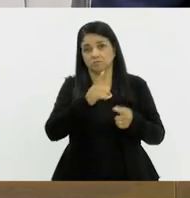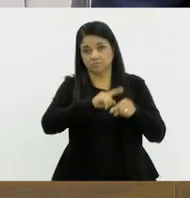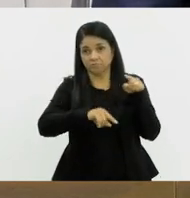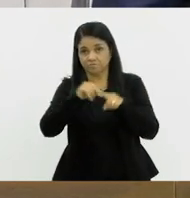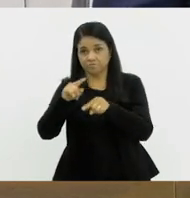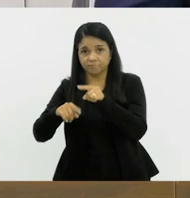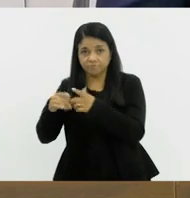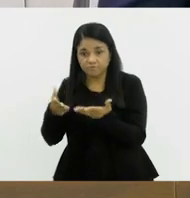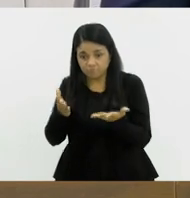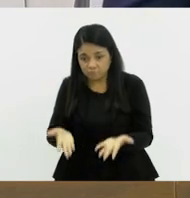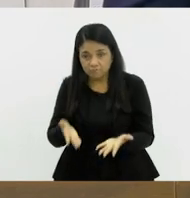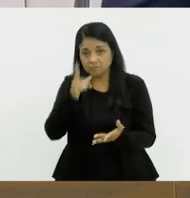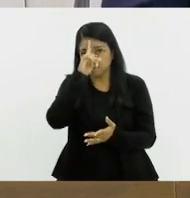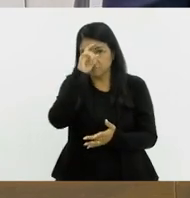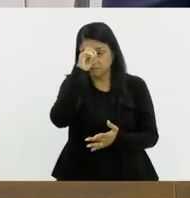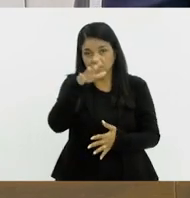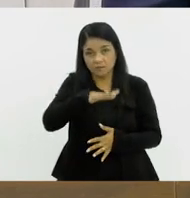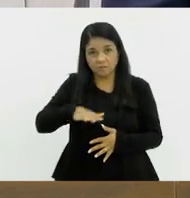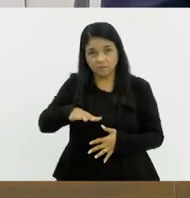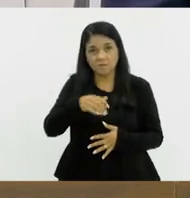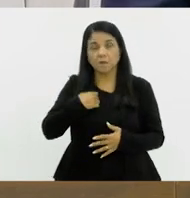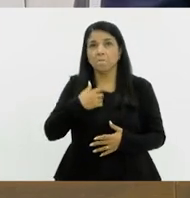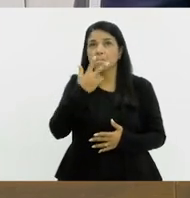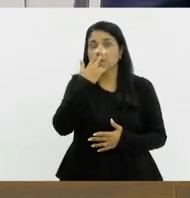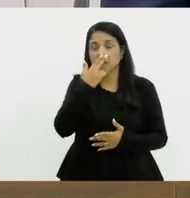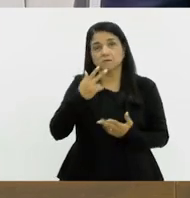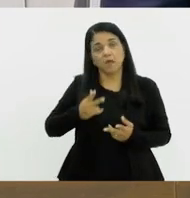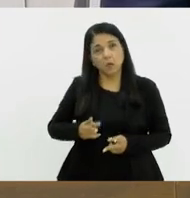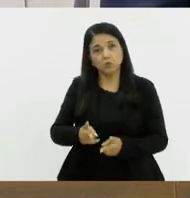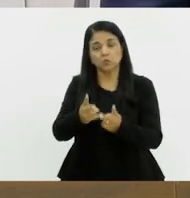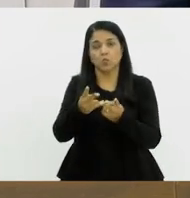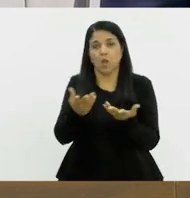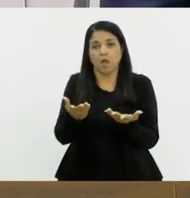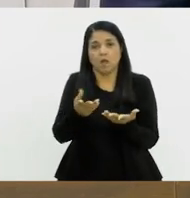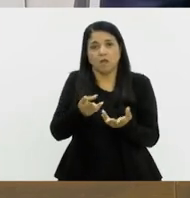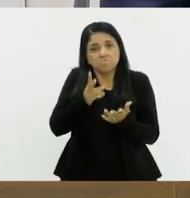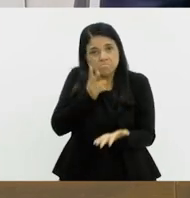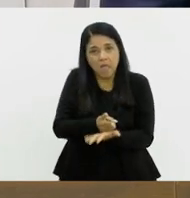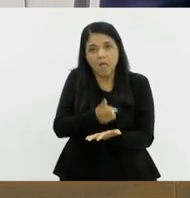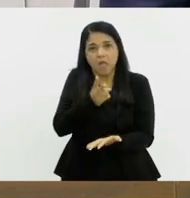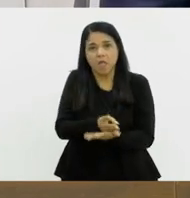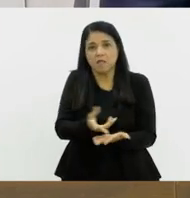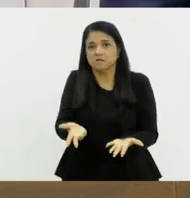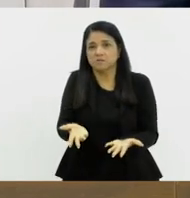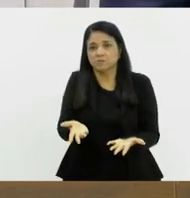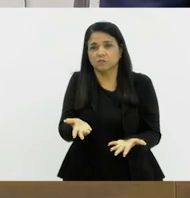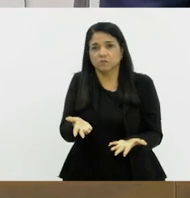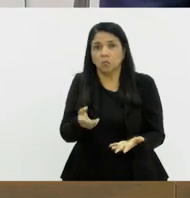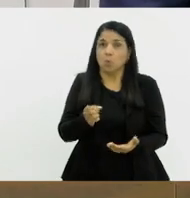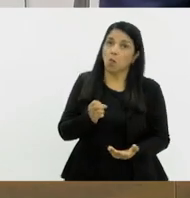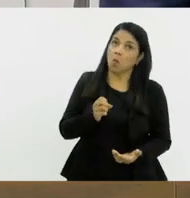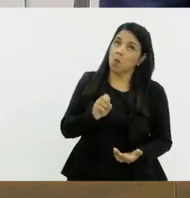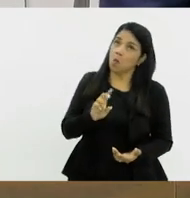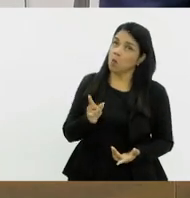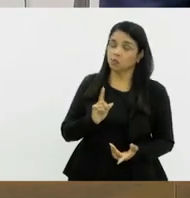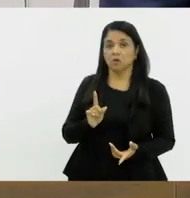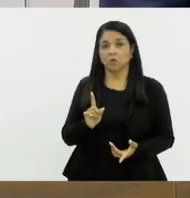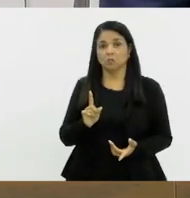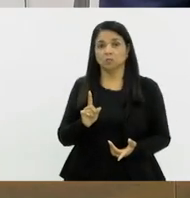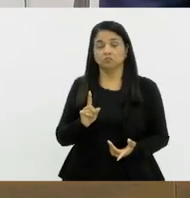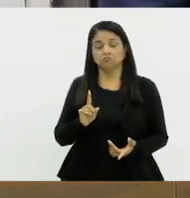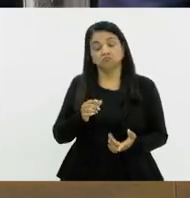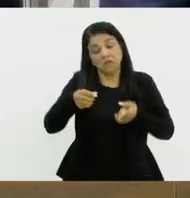Né, mas a gente parece que vai perpetuar esse estado de coisas. Né, ou não, ou talvez sejam